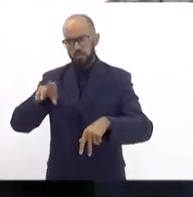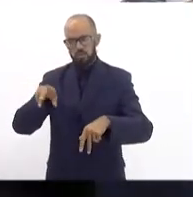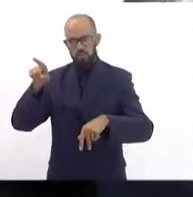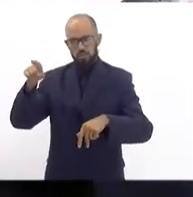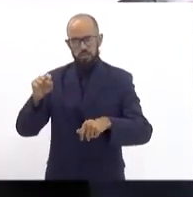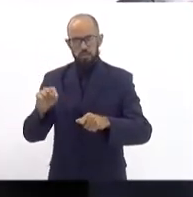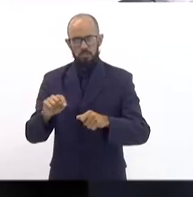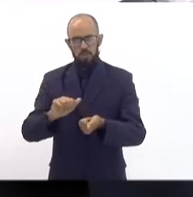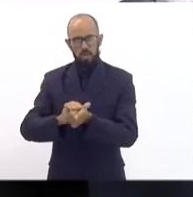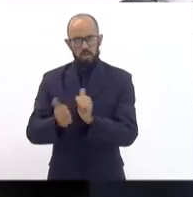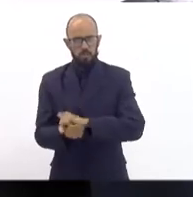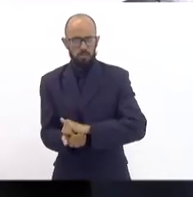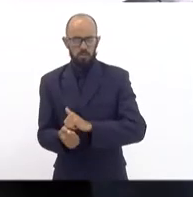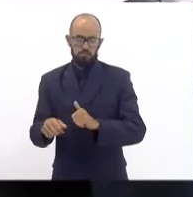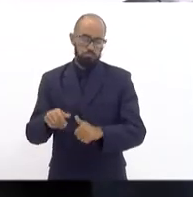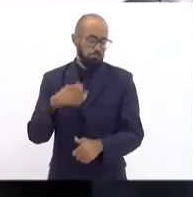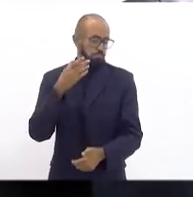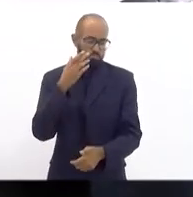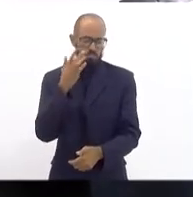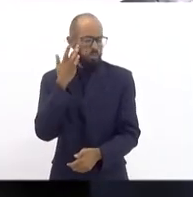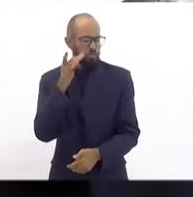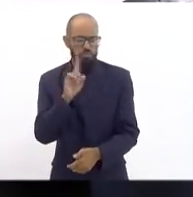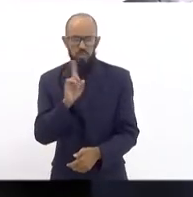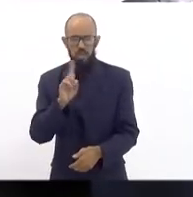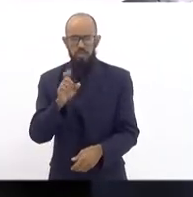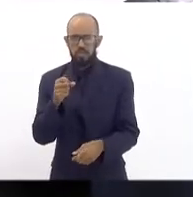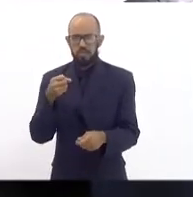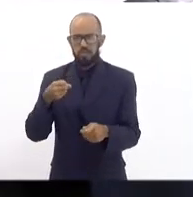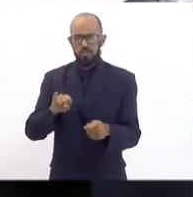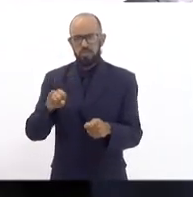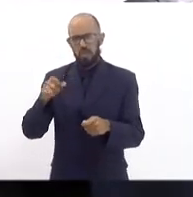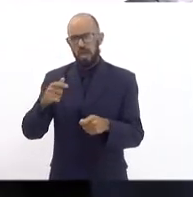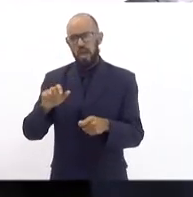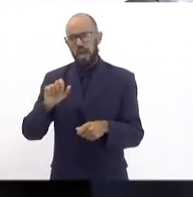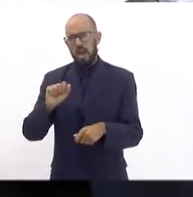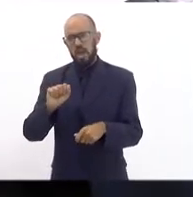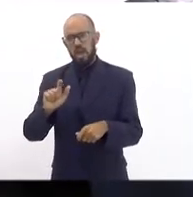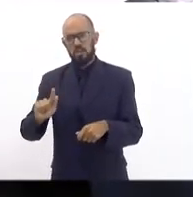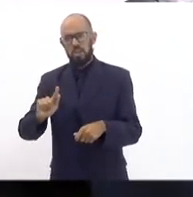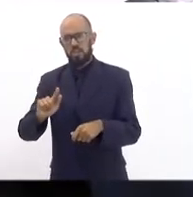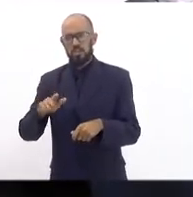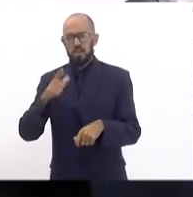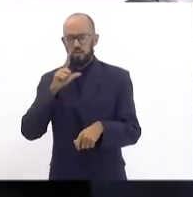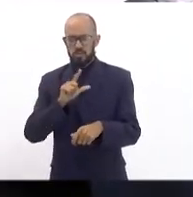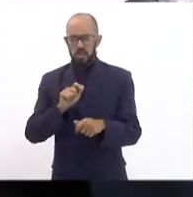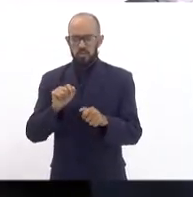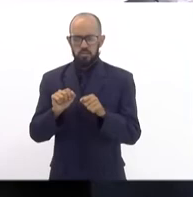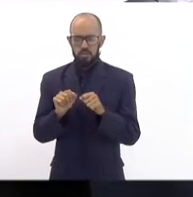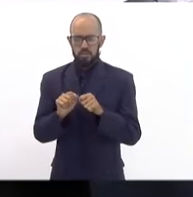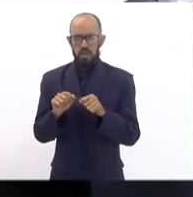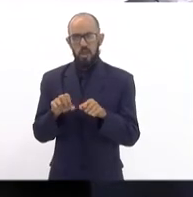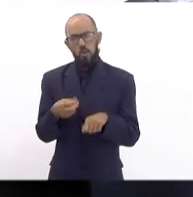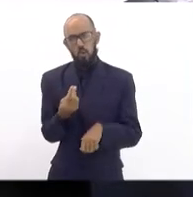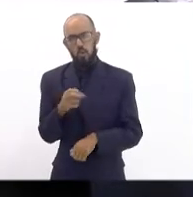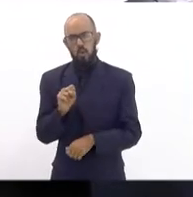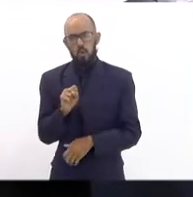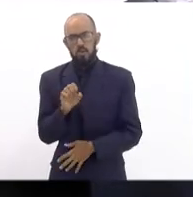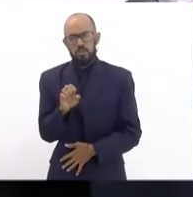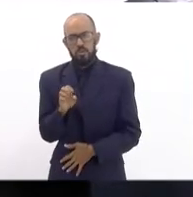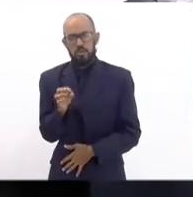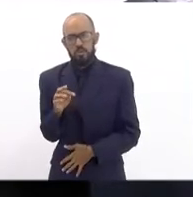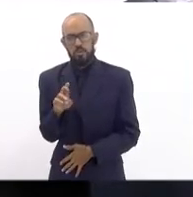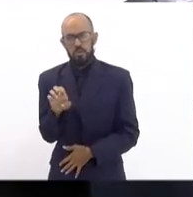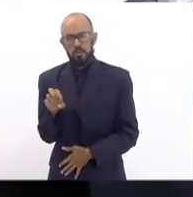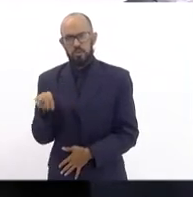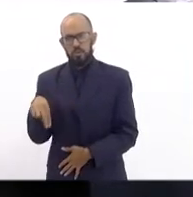aplicar o índice que era específico de lá, acho que não sei se a agência reguladora, se a própria CETRANS tem essa informação, se esse está